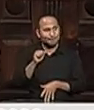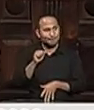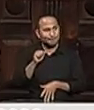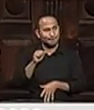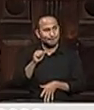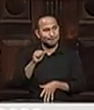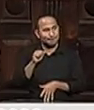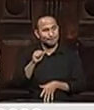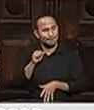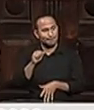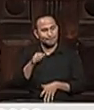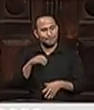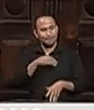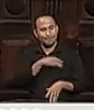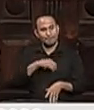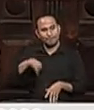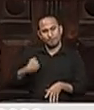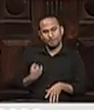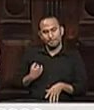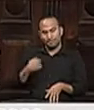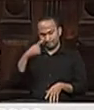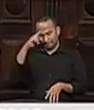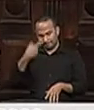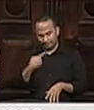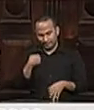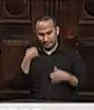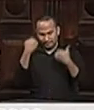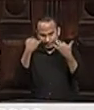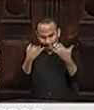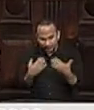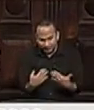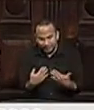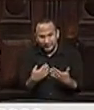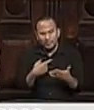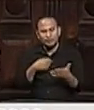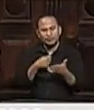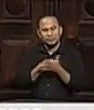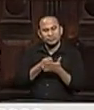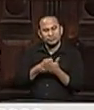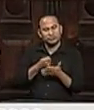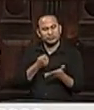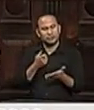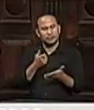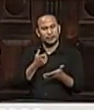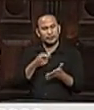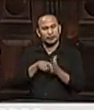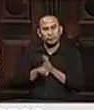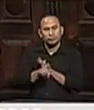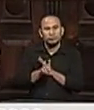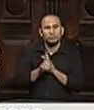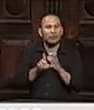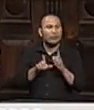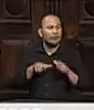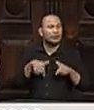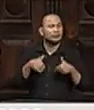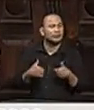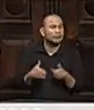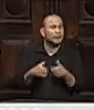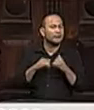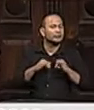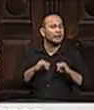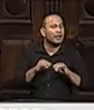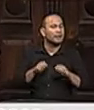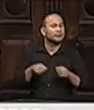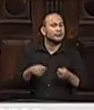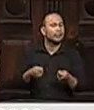ao Congresso Nacional para que ele dê explicações, questionem o ministro da Justiça sobre as informações dadas,